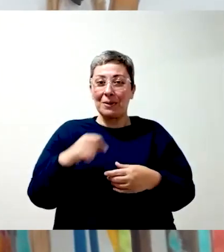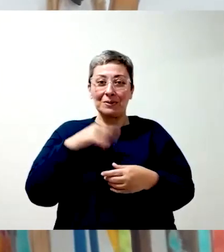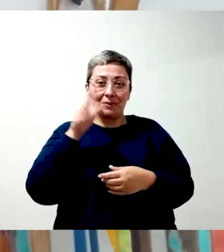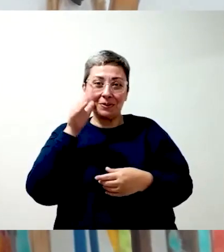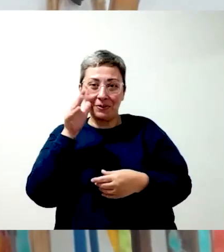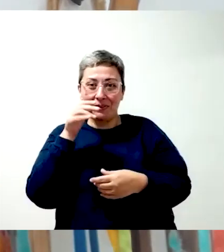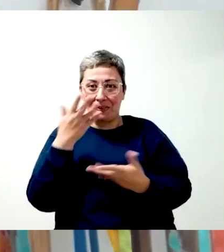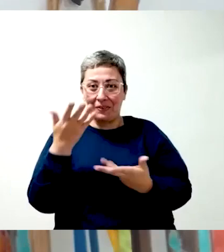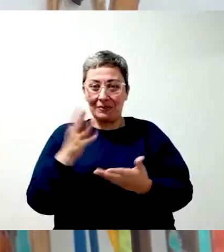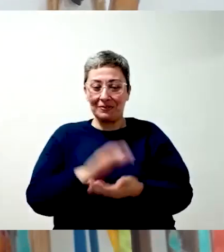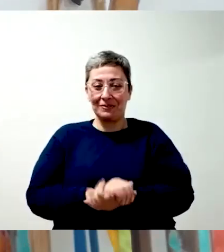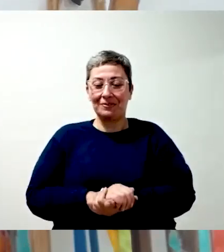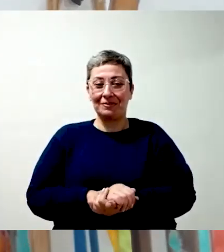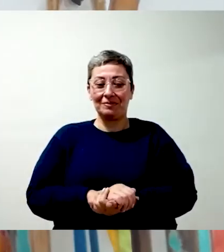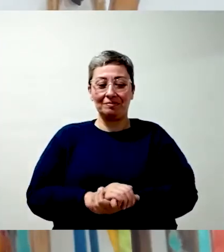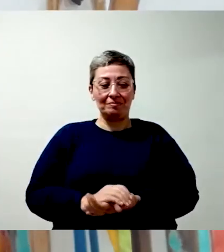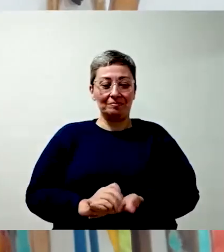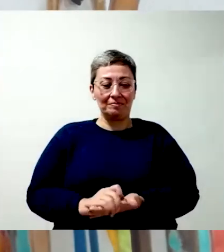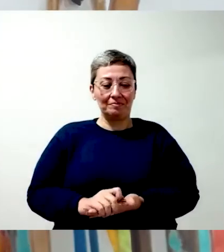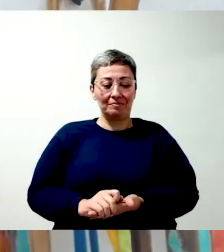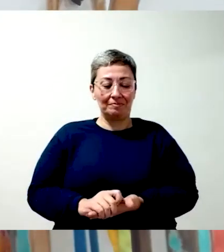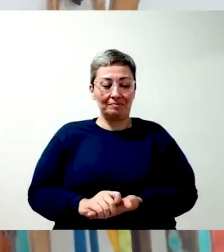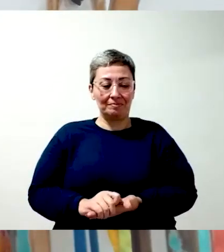uma curiosidade? Vamos lá!